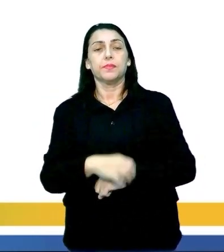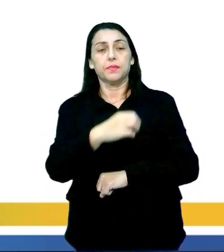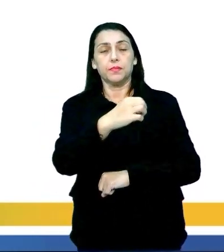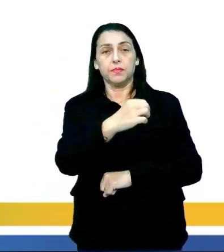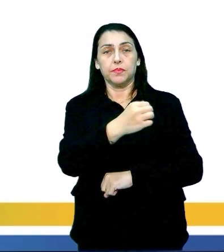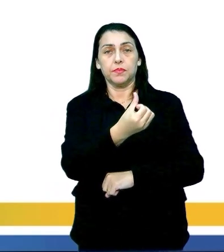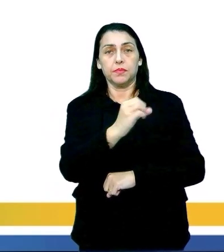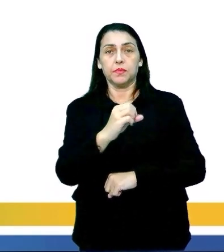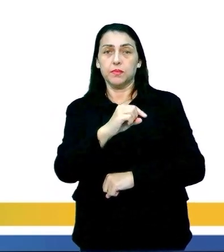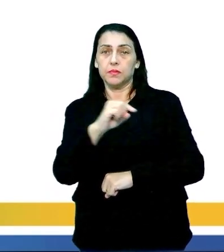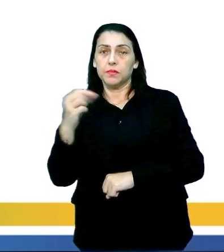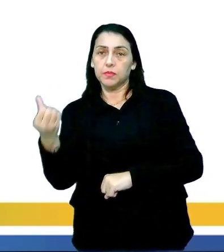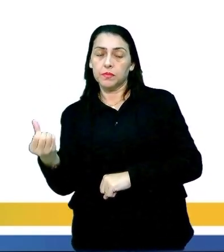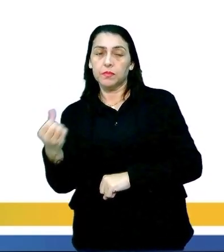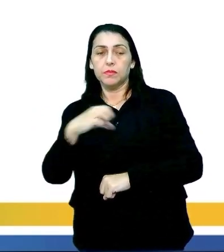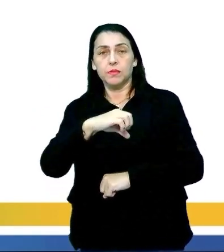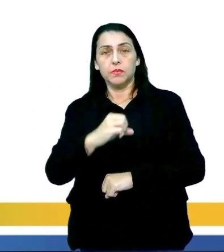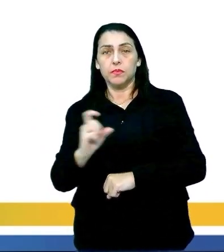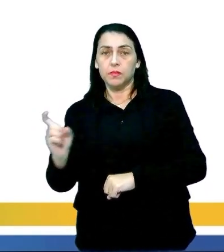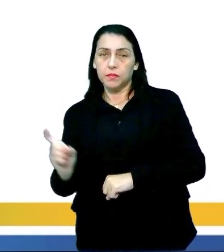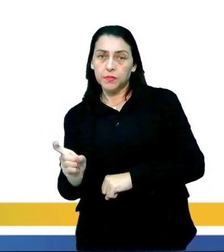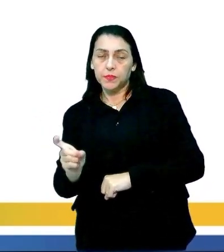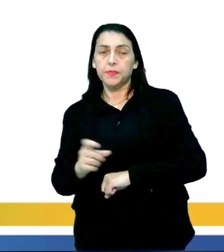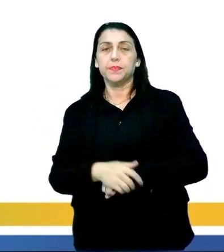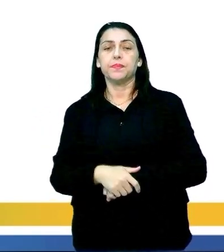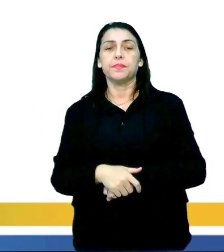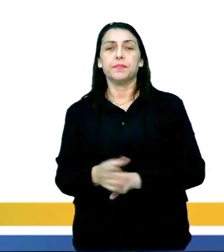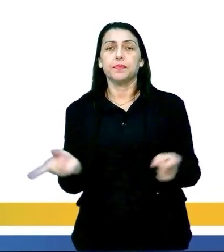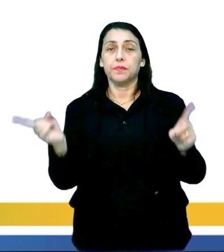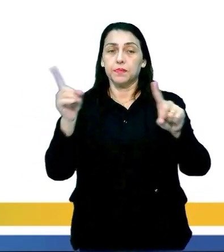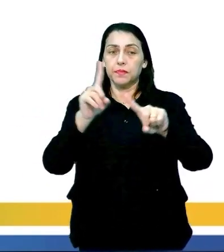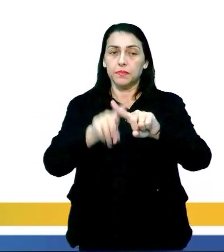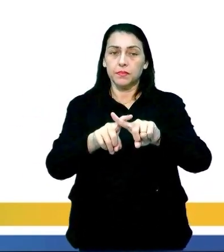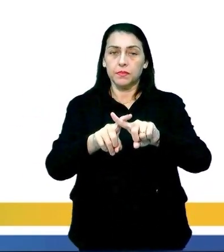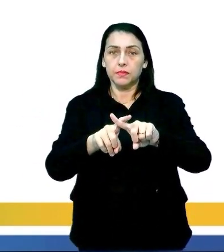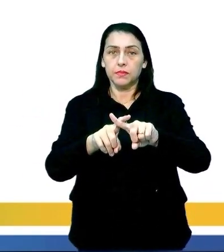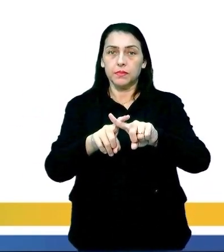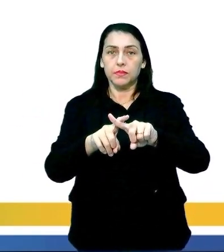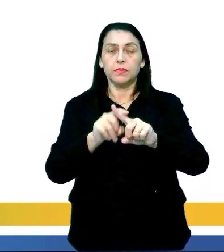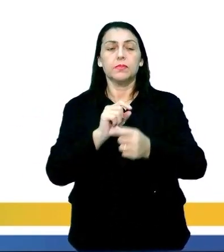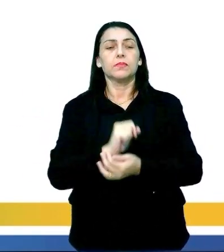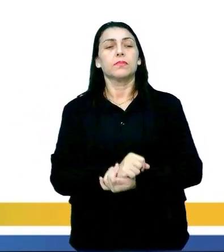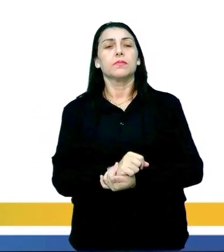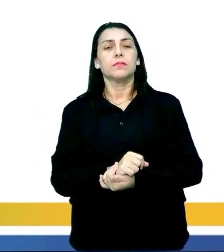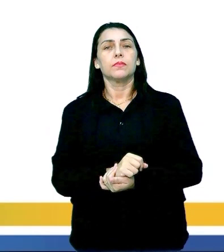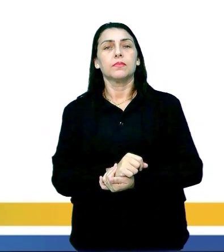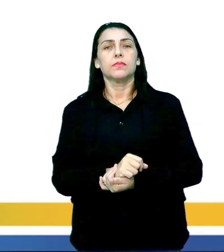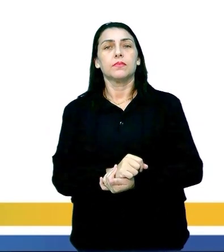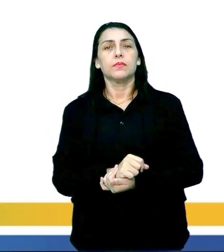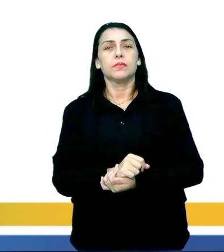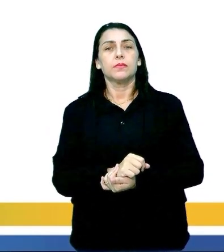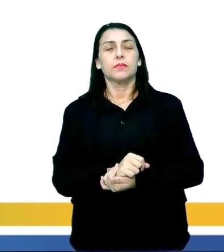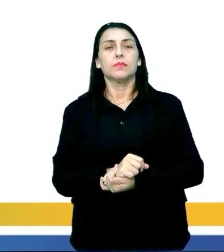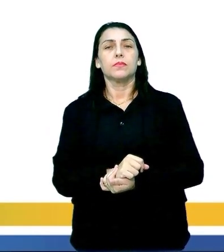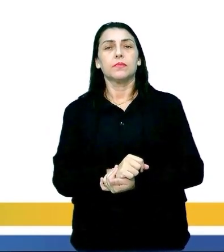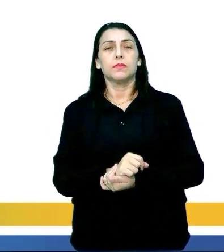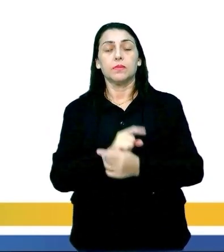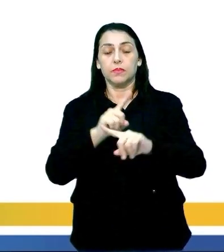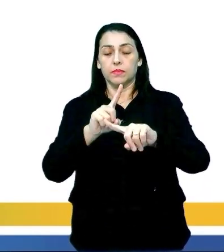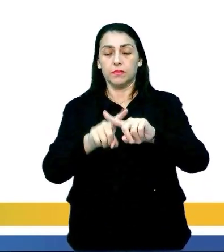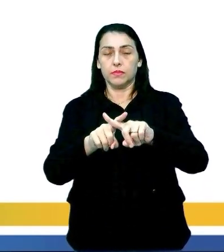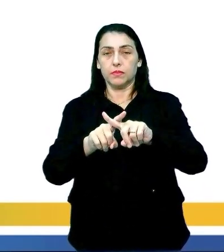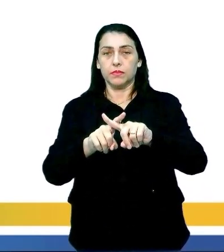6 e 90 para X. Feito isso, nós vamos ter a multiplicação dos extremos